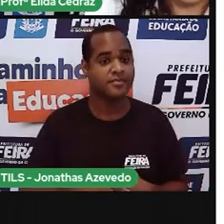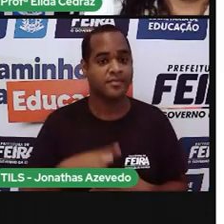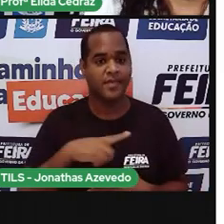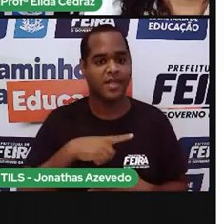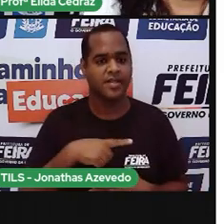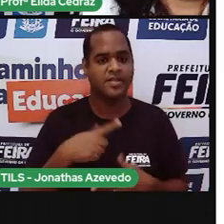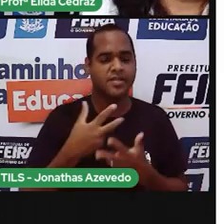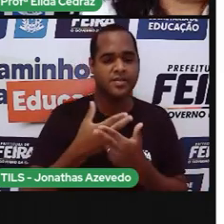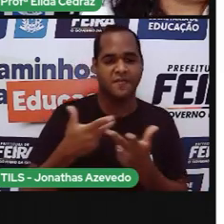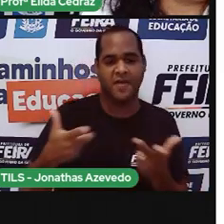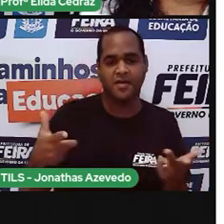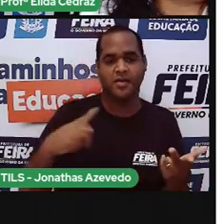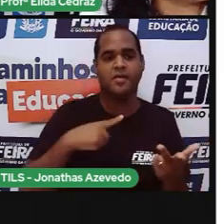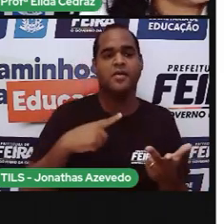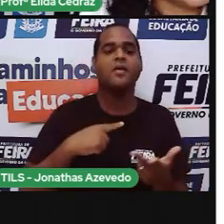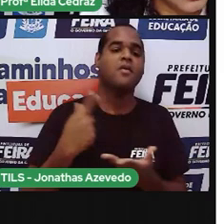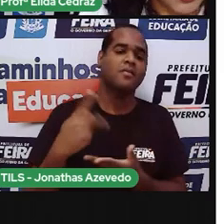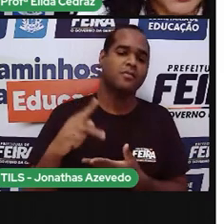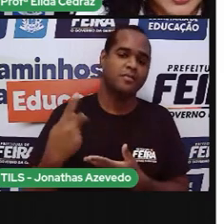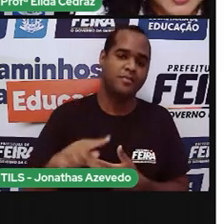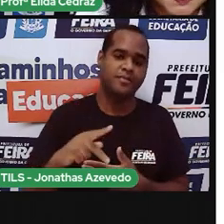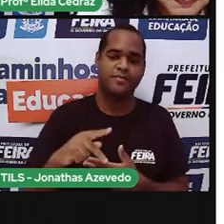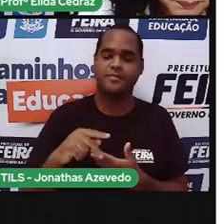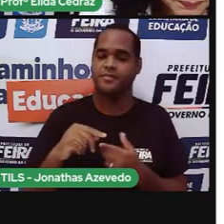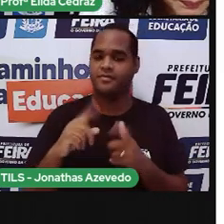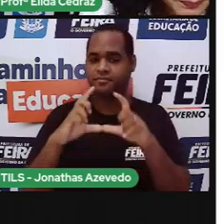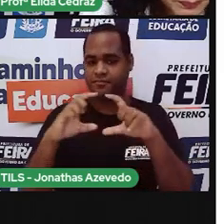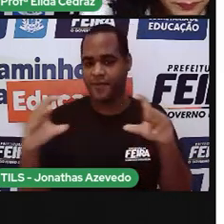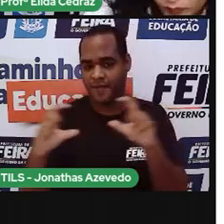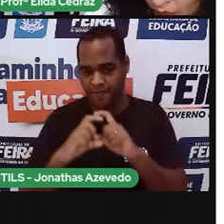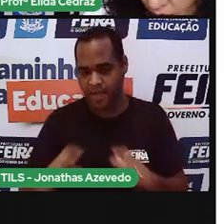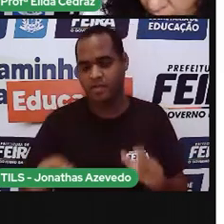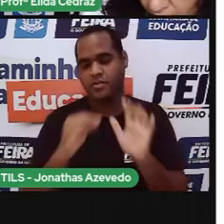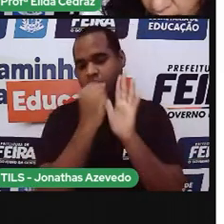os versos, todas as estrofes.